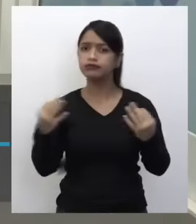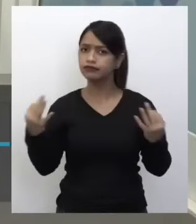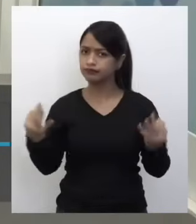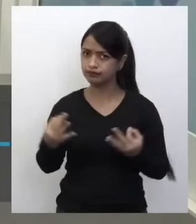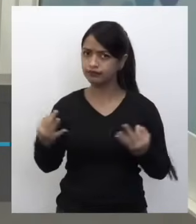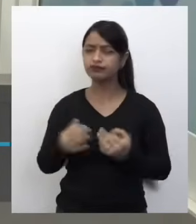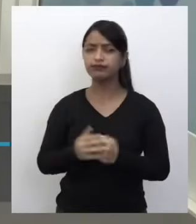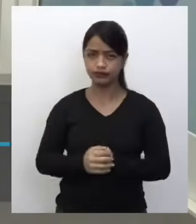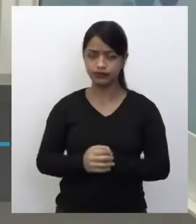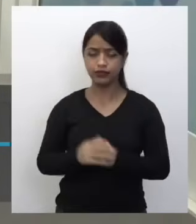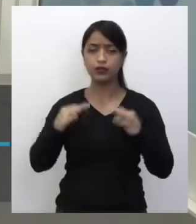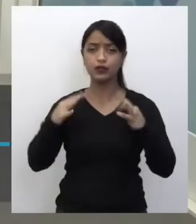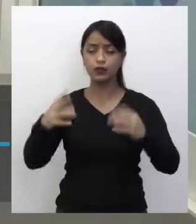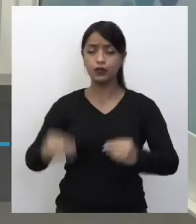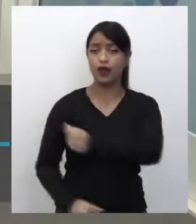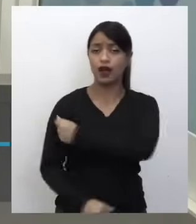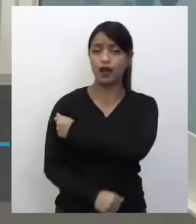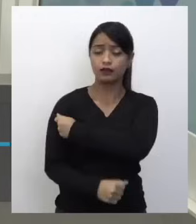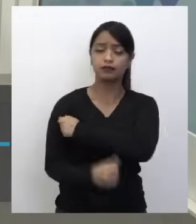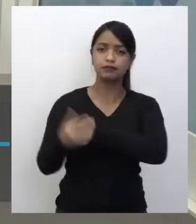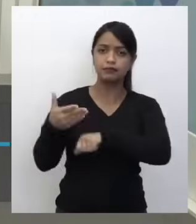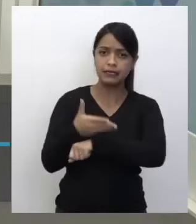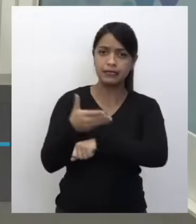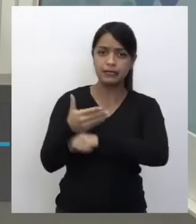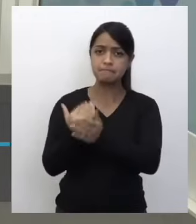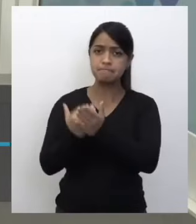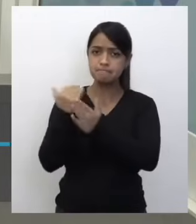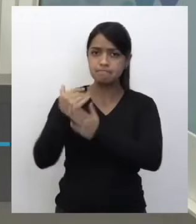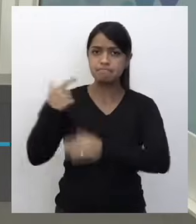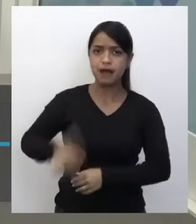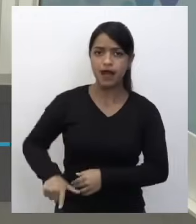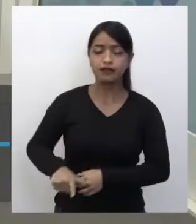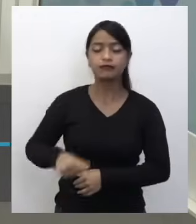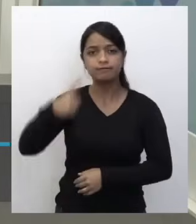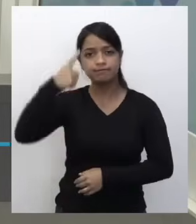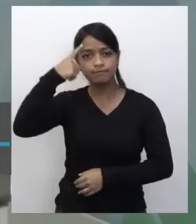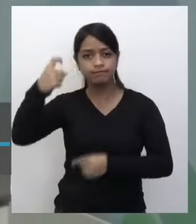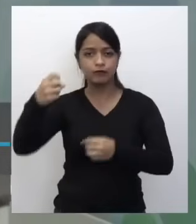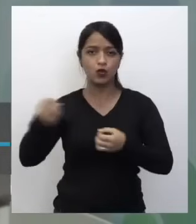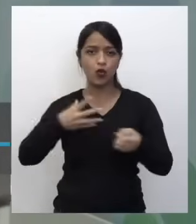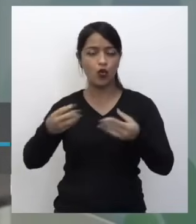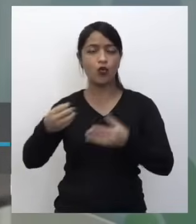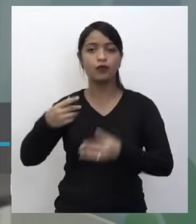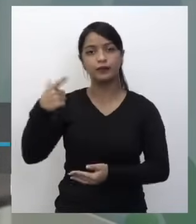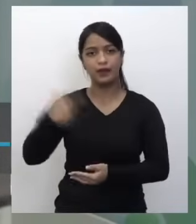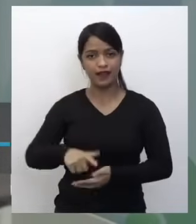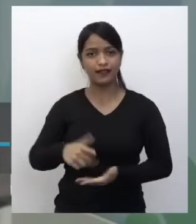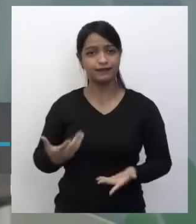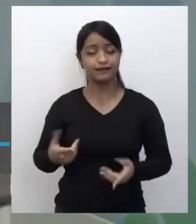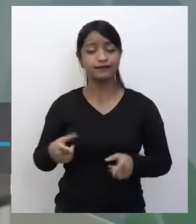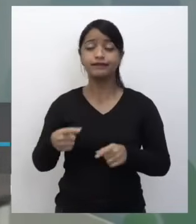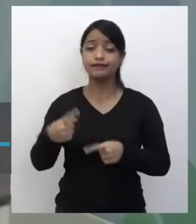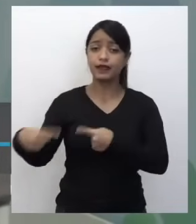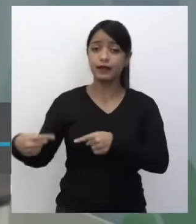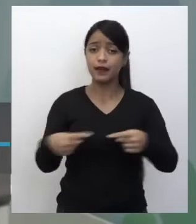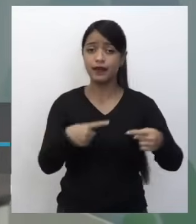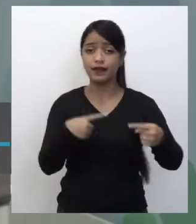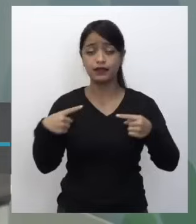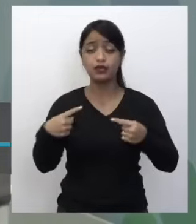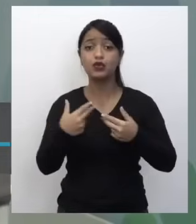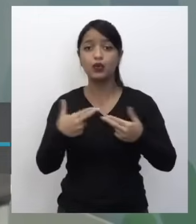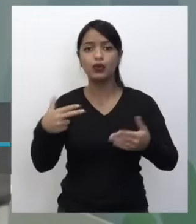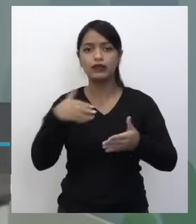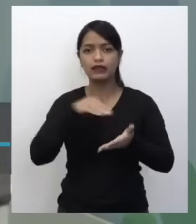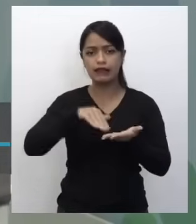dos alunos, mais criatividade, e aí vai ter um debate legal, e sempre é bom participar de tudo que acontece aí na Secretaria de Educação,